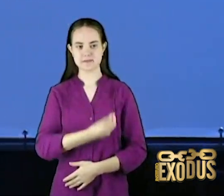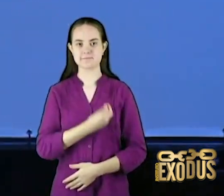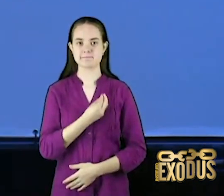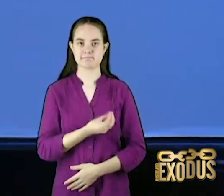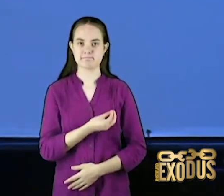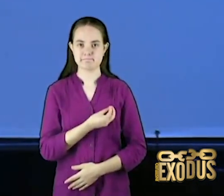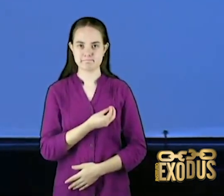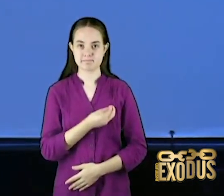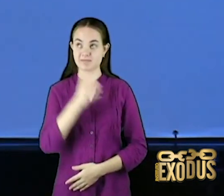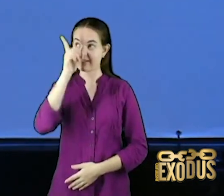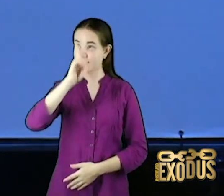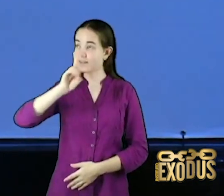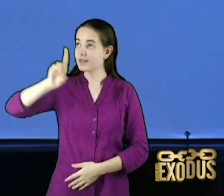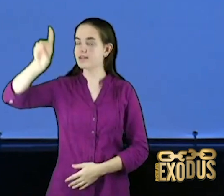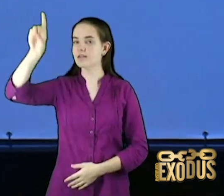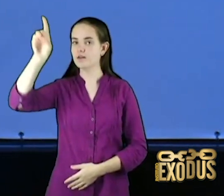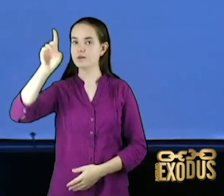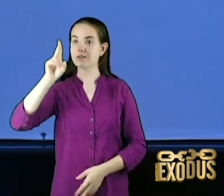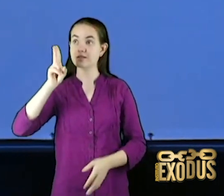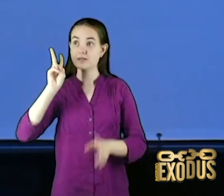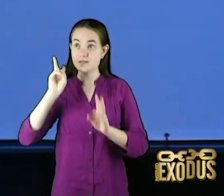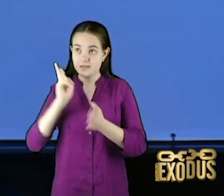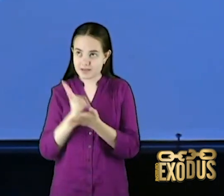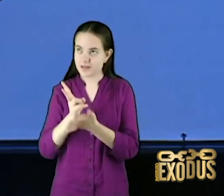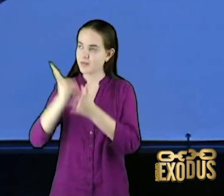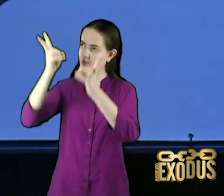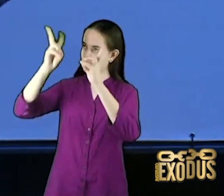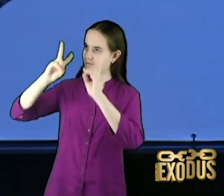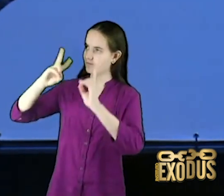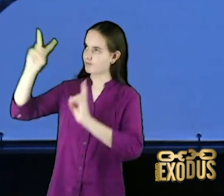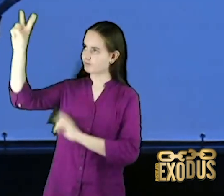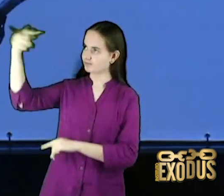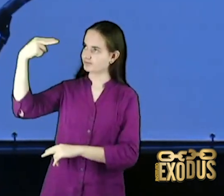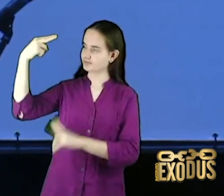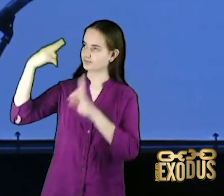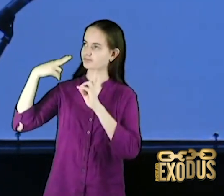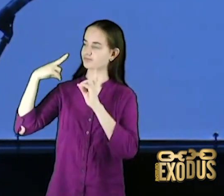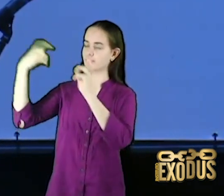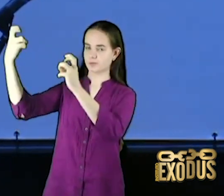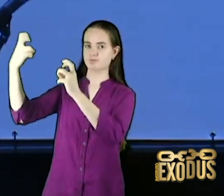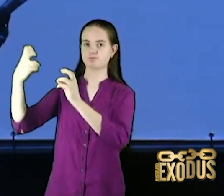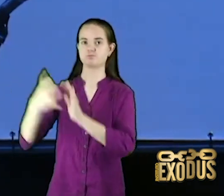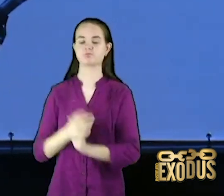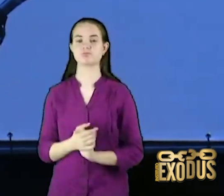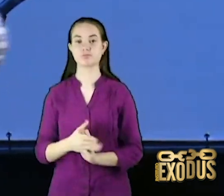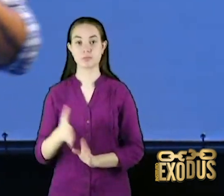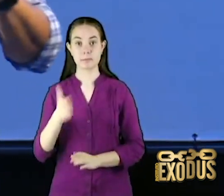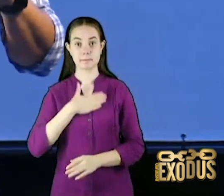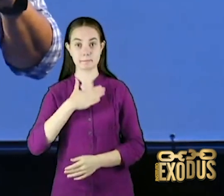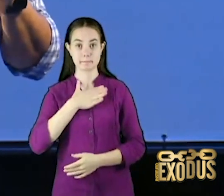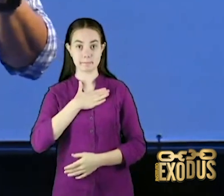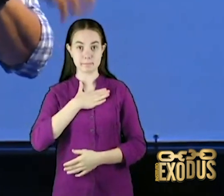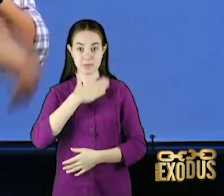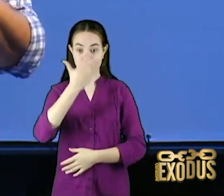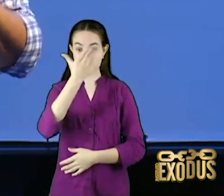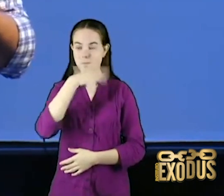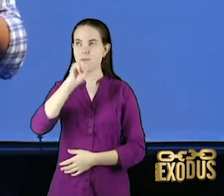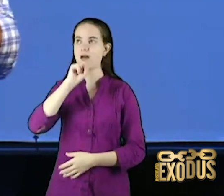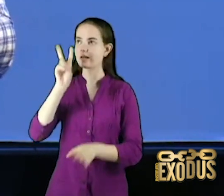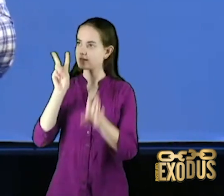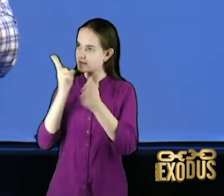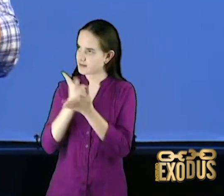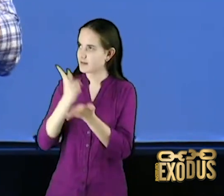Deus sempre ouve a minha voz, sempre. Meu Pai sempre me ouve.